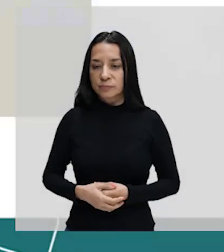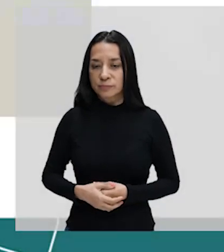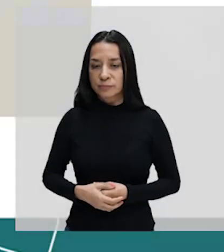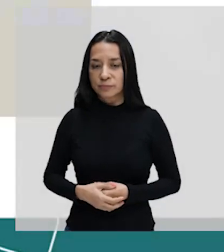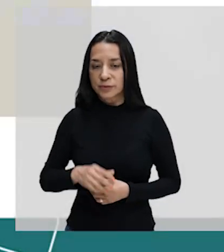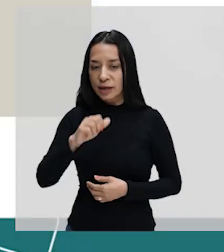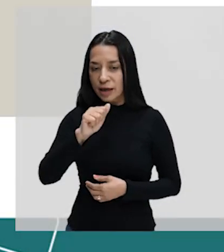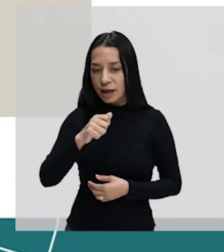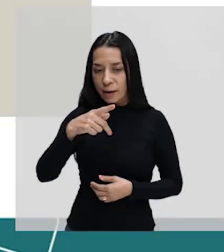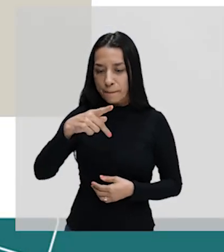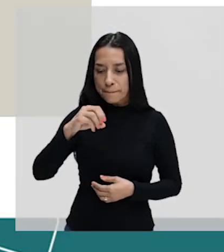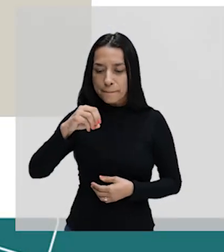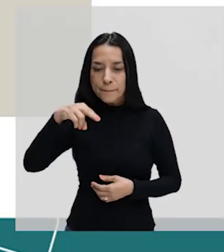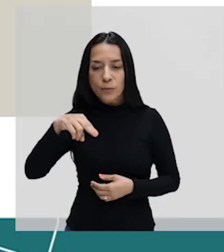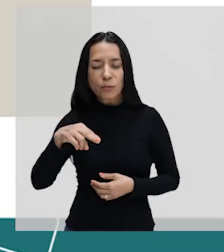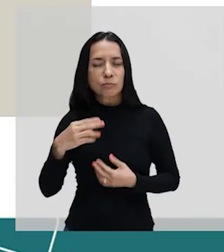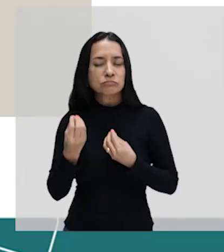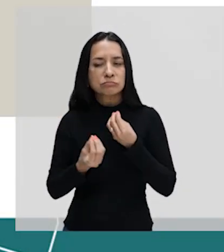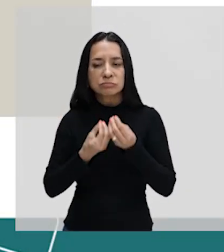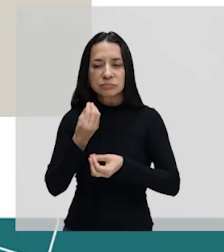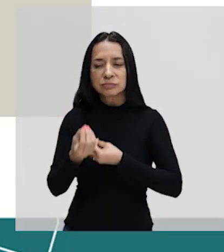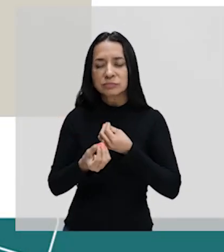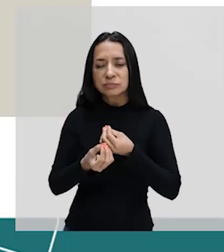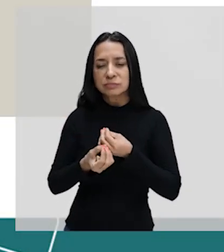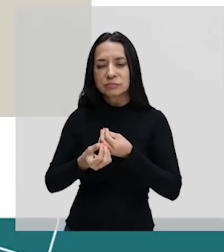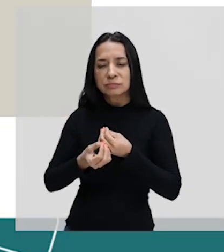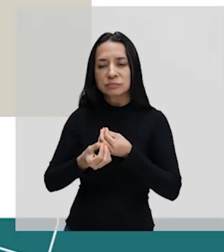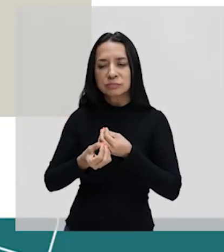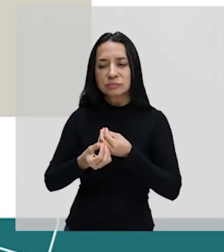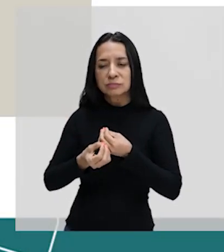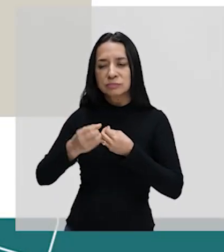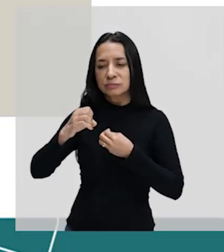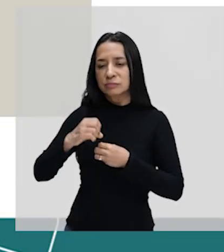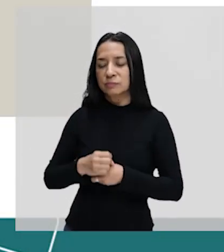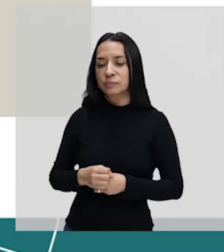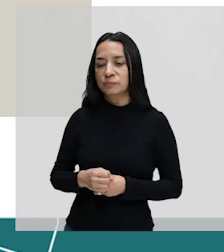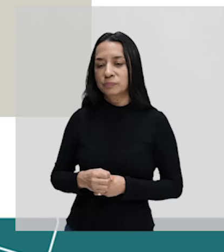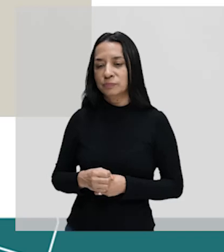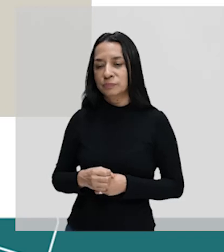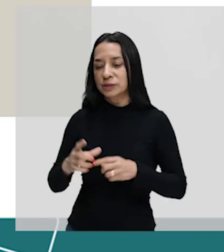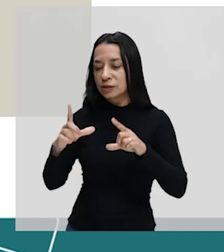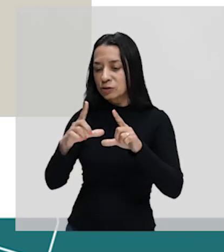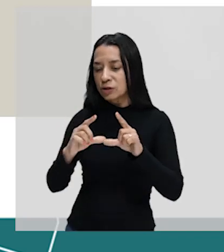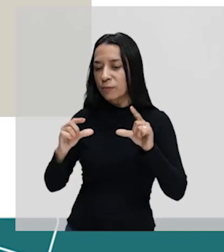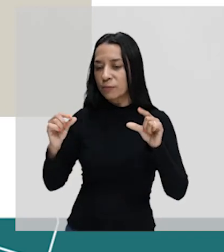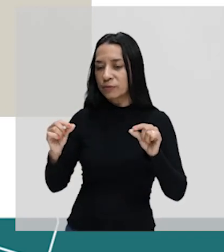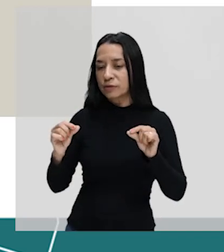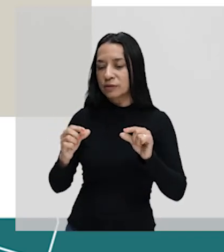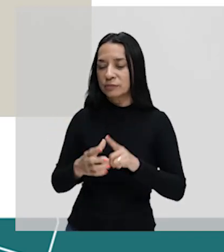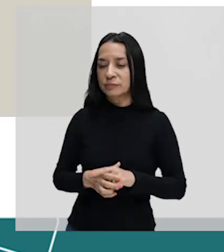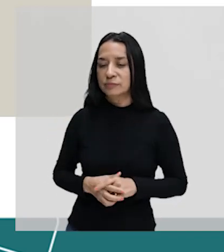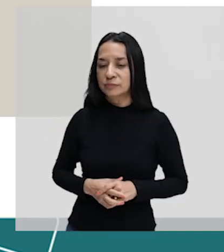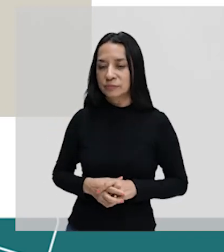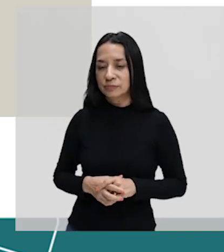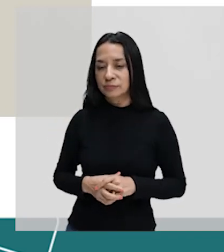Japão, é o Japão, gente. Japão, japonês,